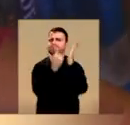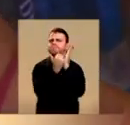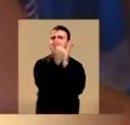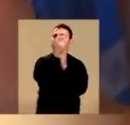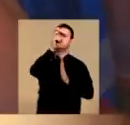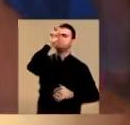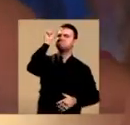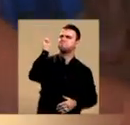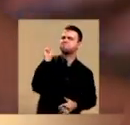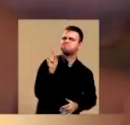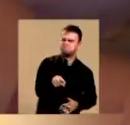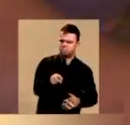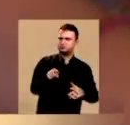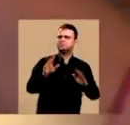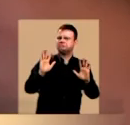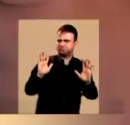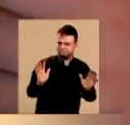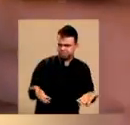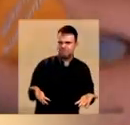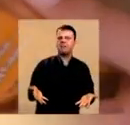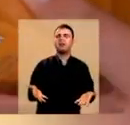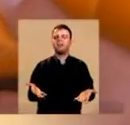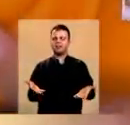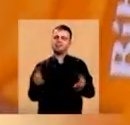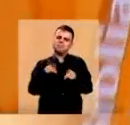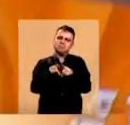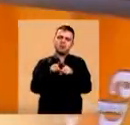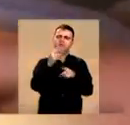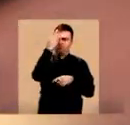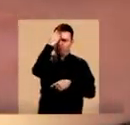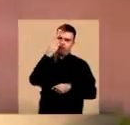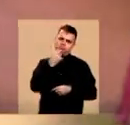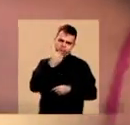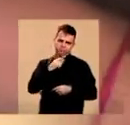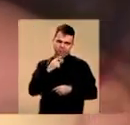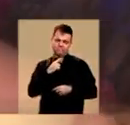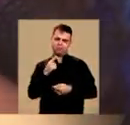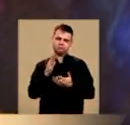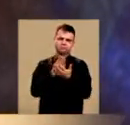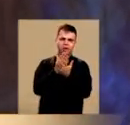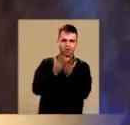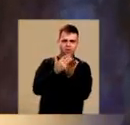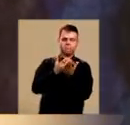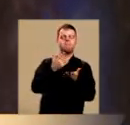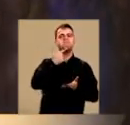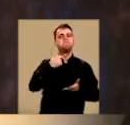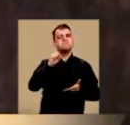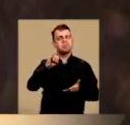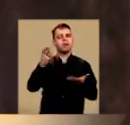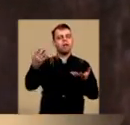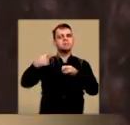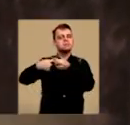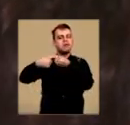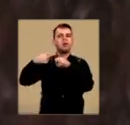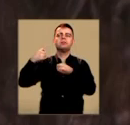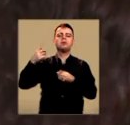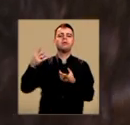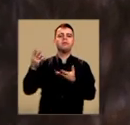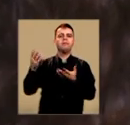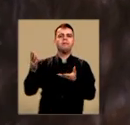passado de 5.000 junto com os livros da Kombi. Agora eu quero ter uma biblioteca móvel para poder levar a leitura para outras cidades